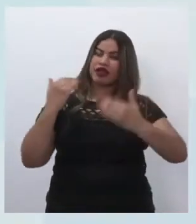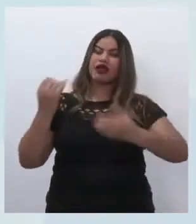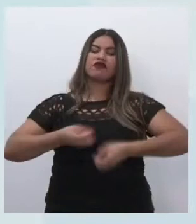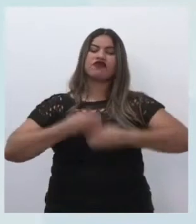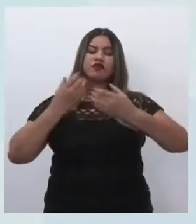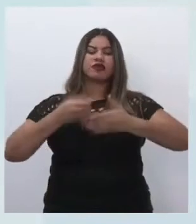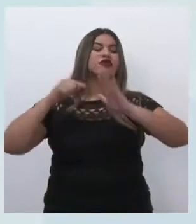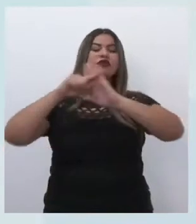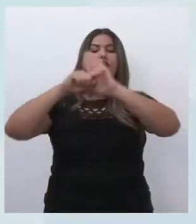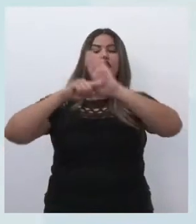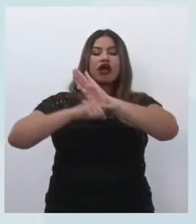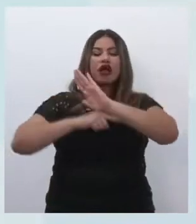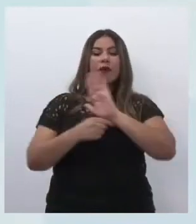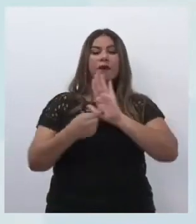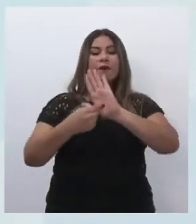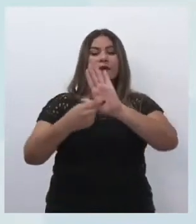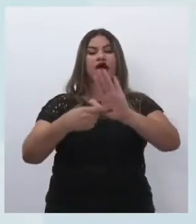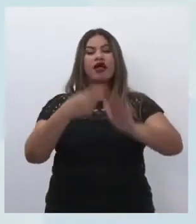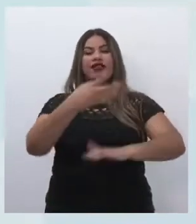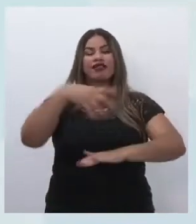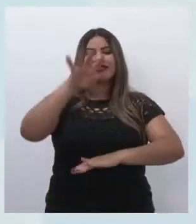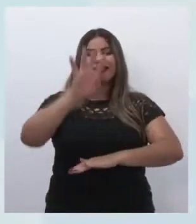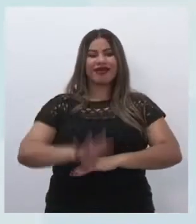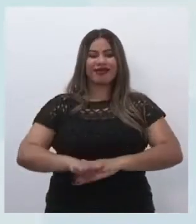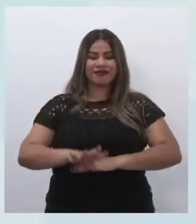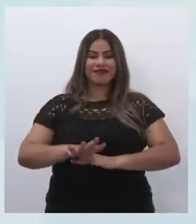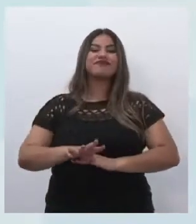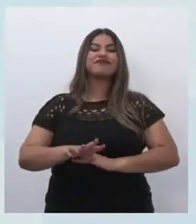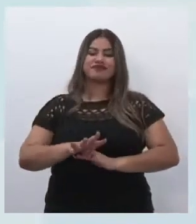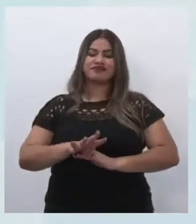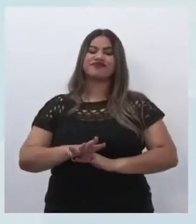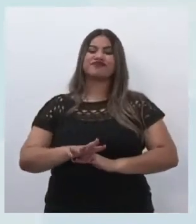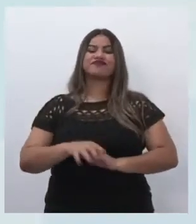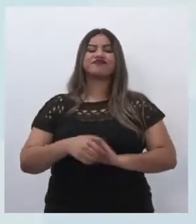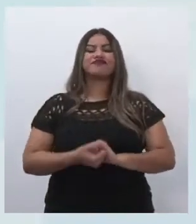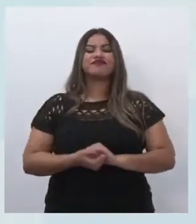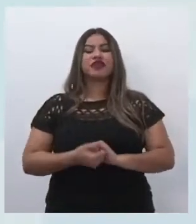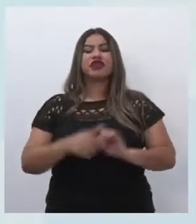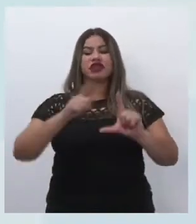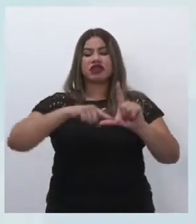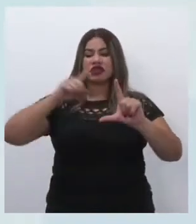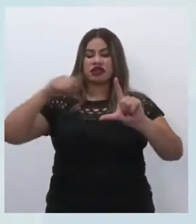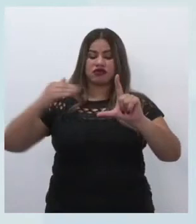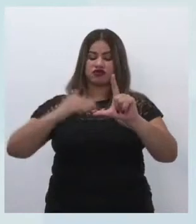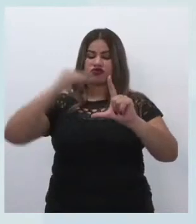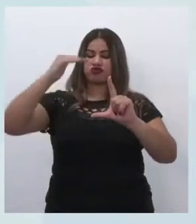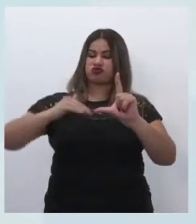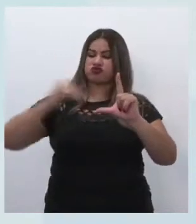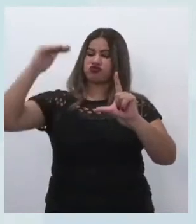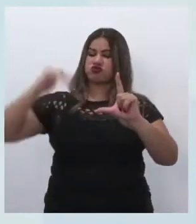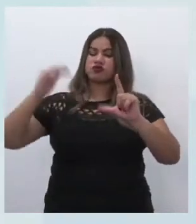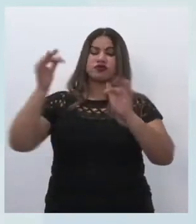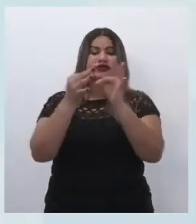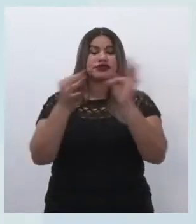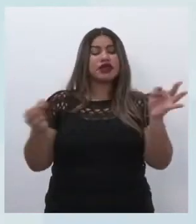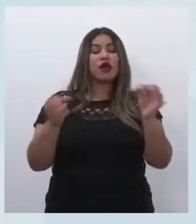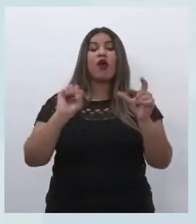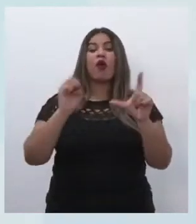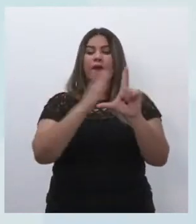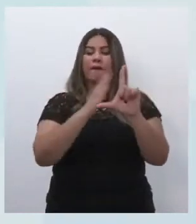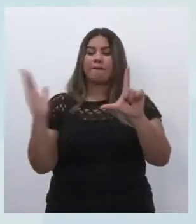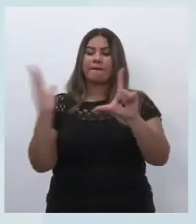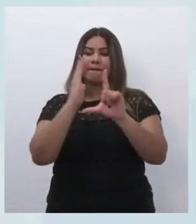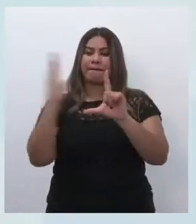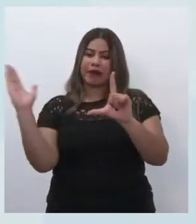pesquisas apresentadas por meio de tabelas de dupla entrada e em gráficos de colunas simples ou barras, para